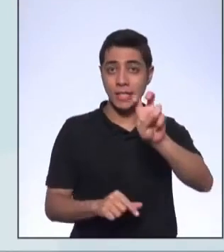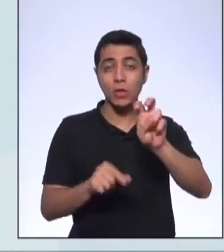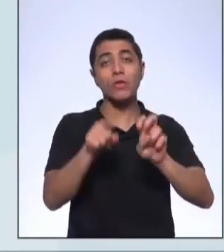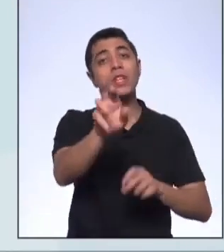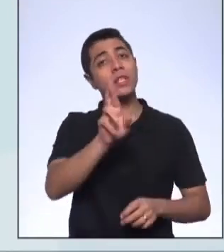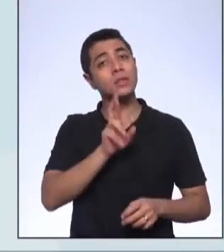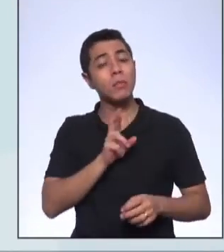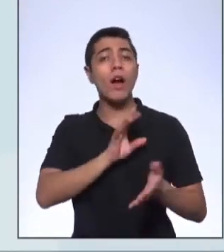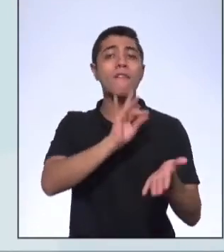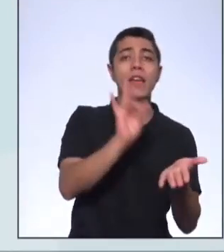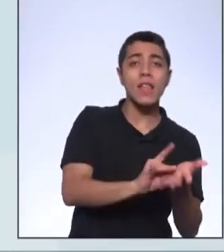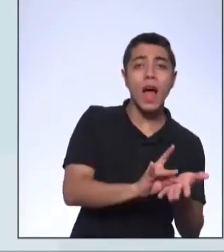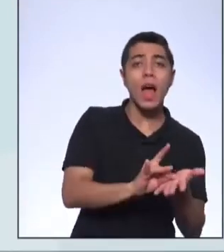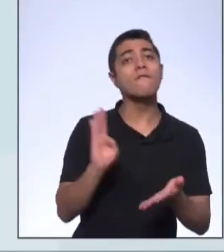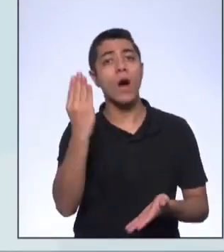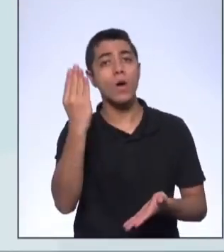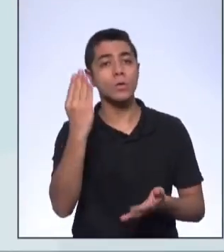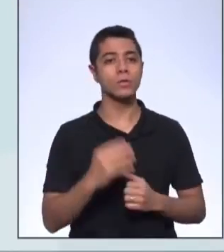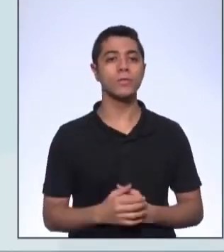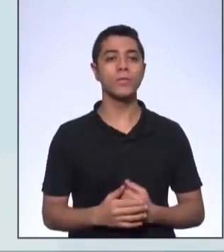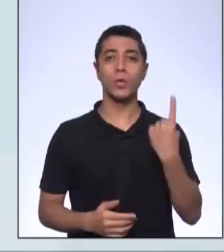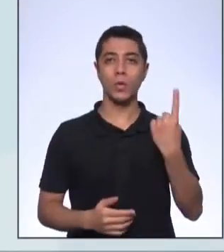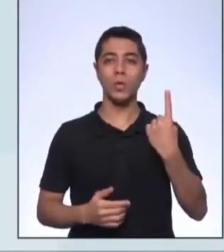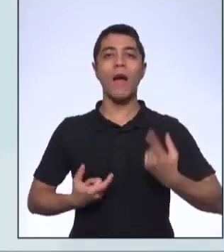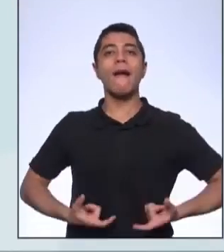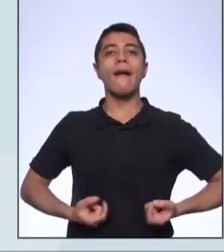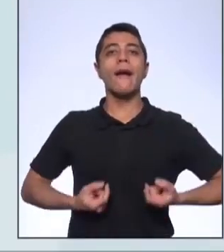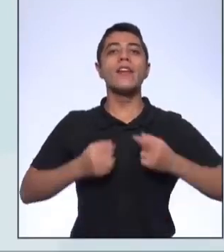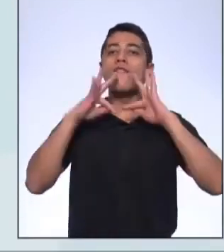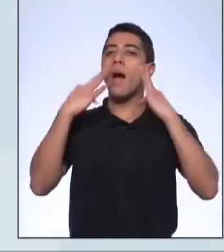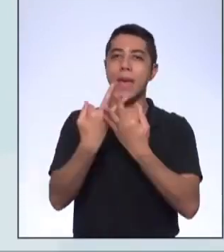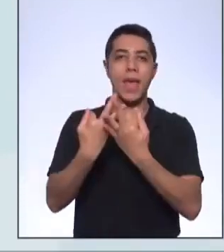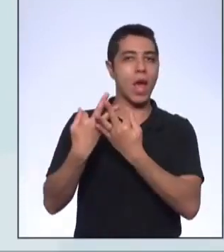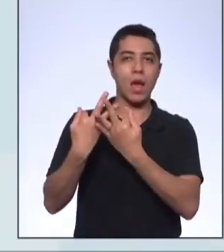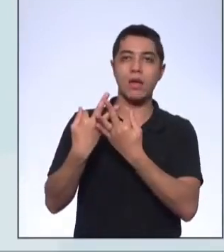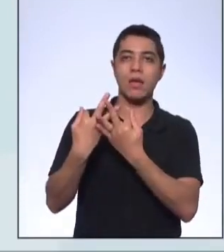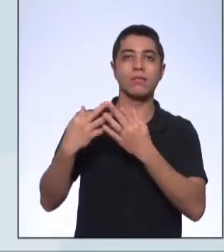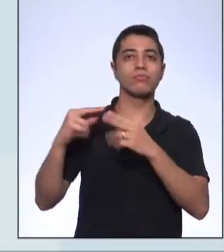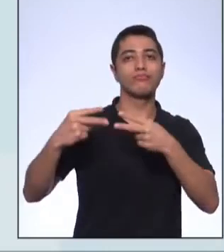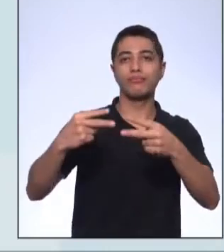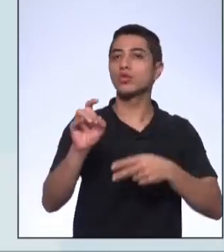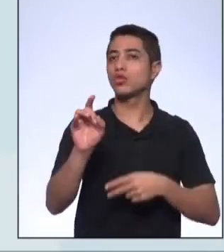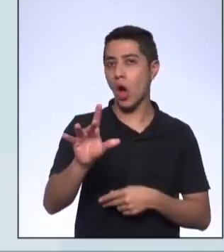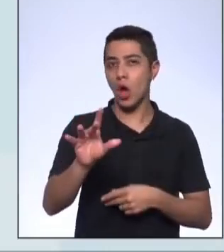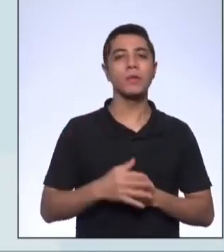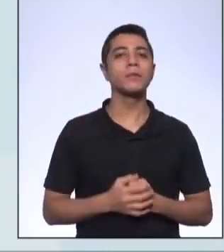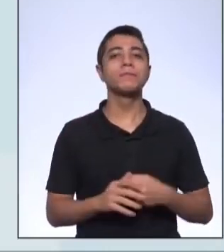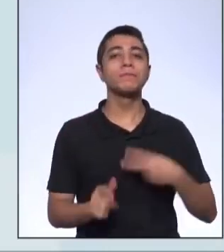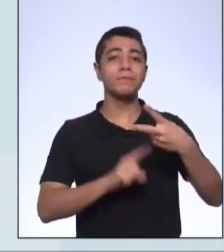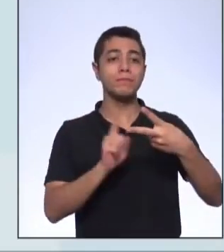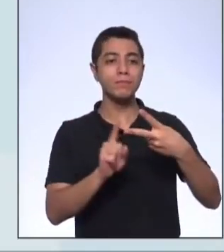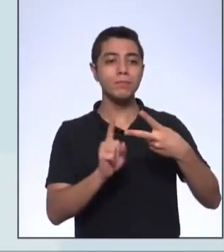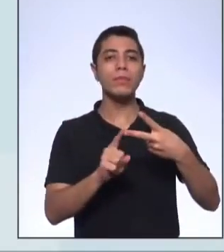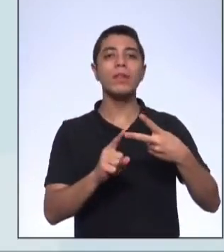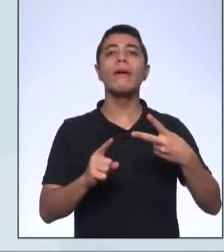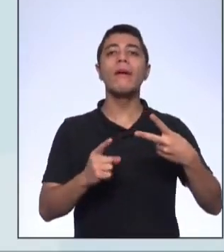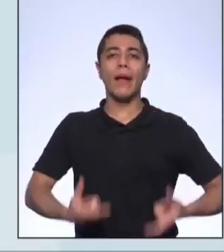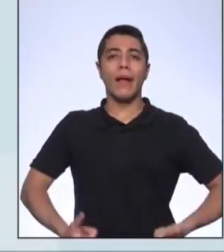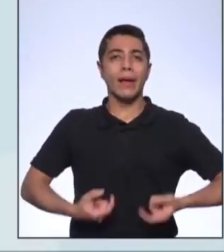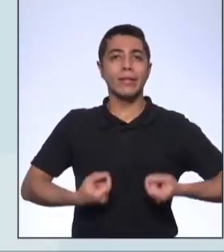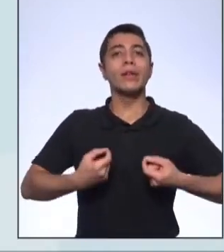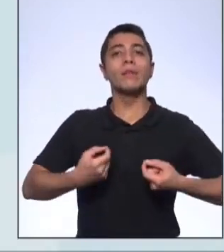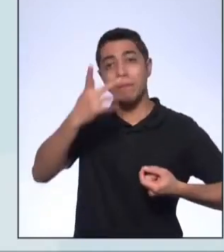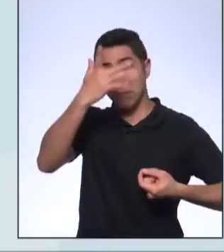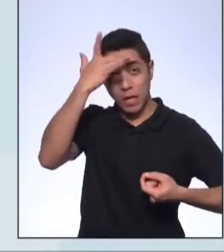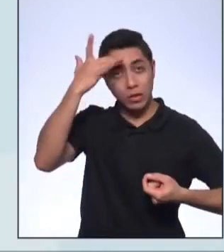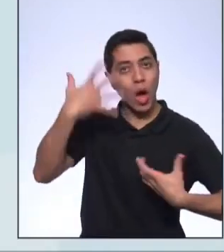O câncer é apenas hereditário. O câncer ele é contagioso. O câncer pode ser prevenido. O câncer